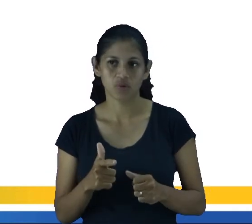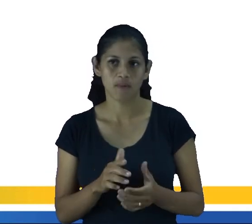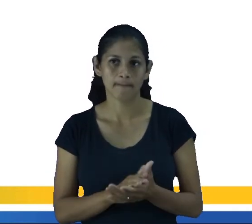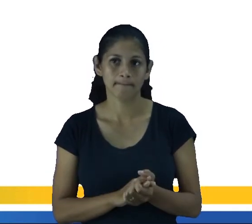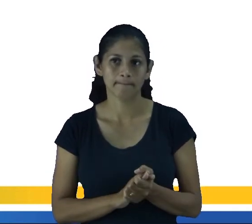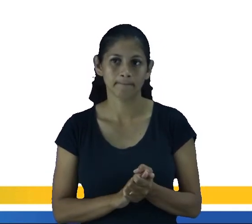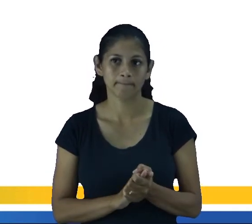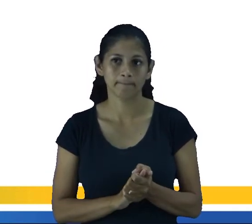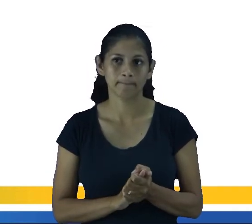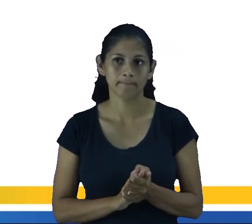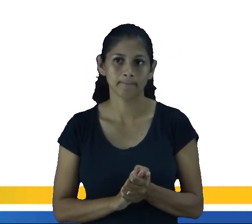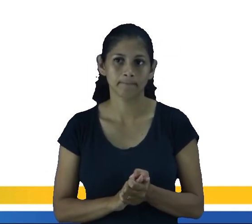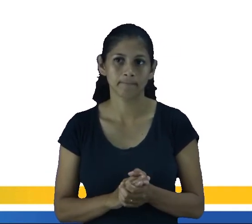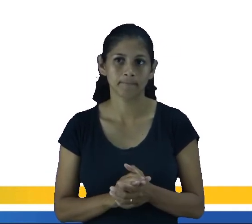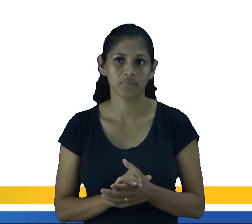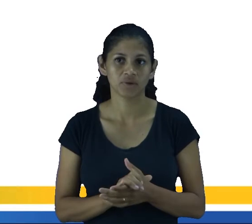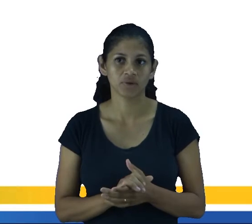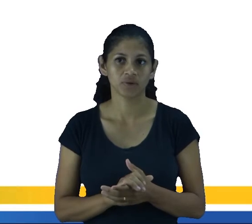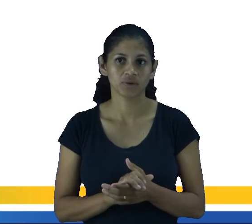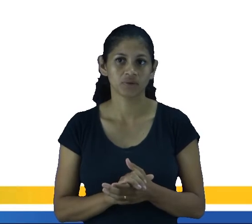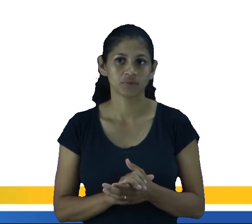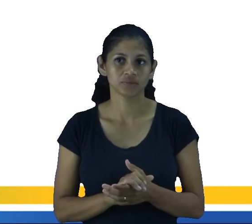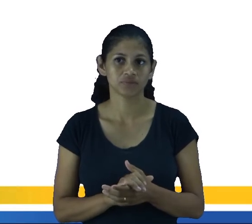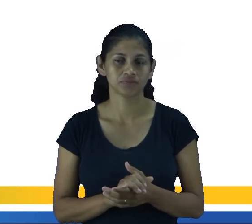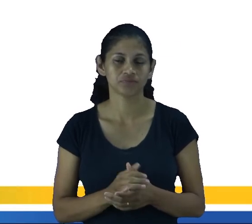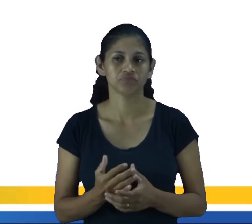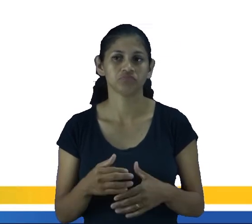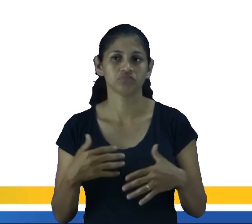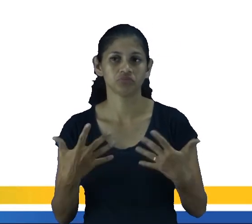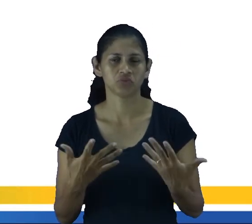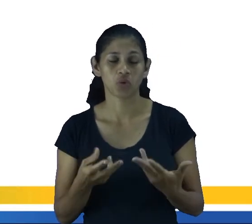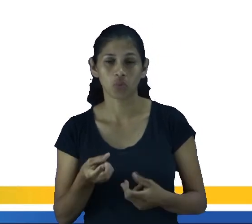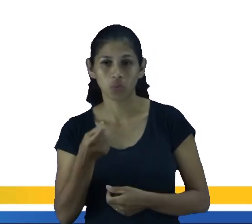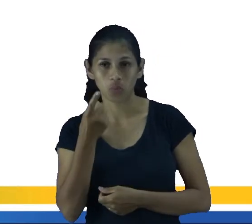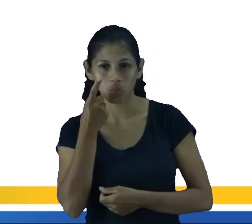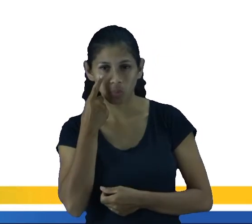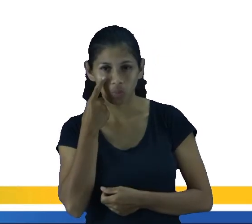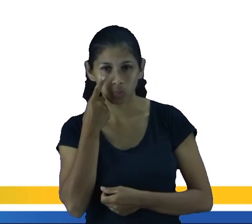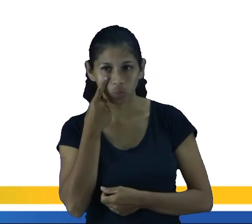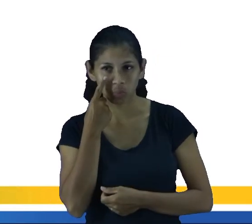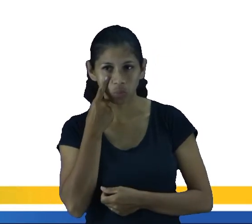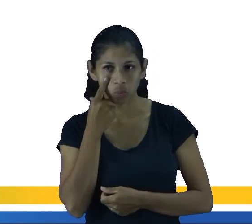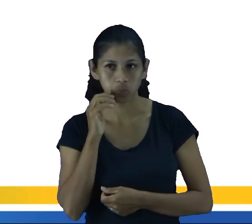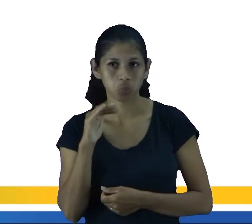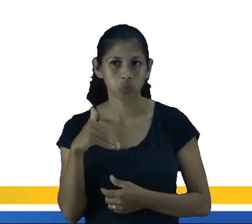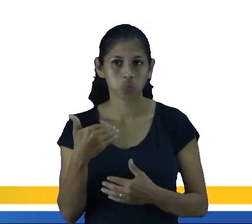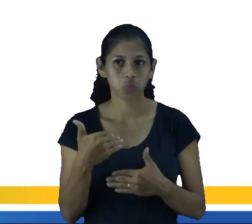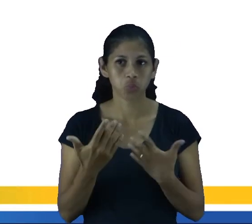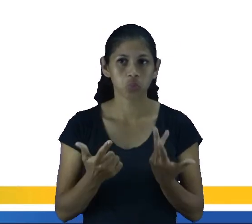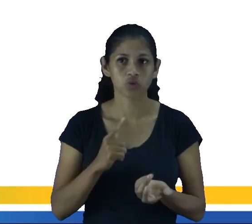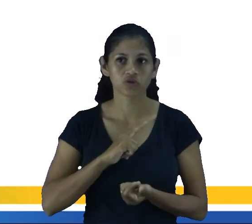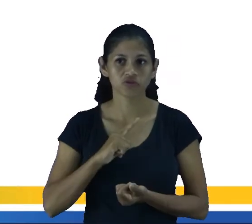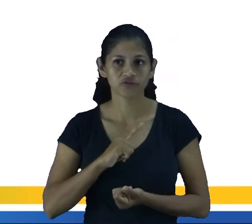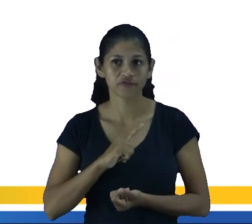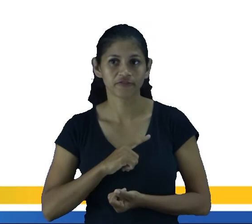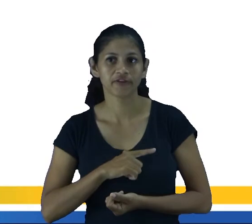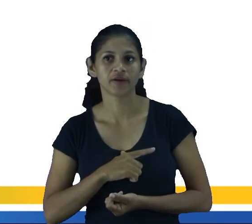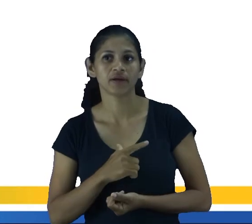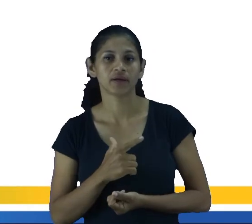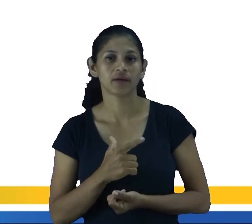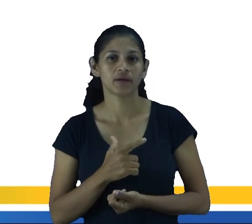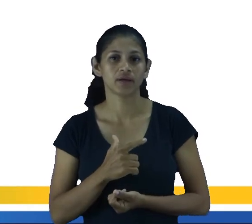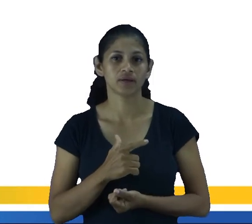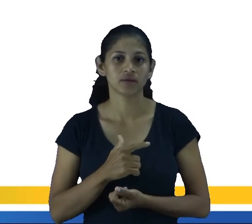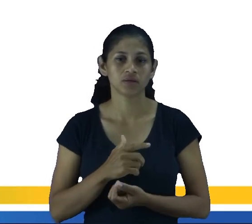estão ligados à prata, o mercúrio e o chumbo. Então fiquem bem atentos, né? Sempre quando tiver ali algum exercício, né, falando que